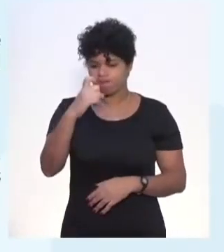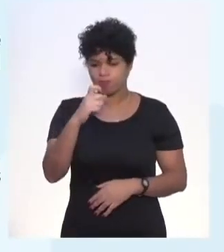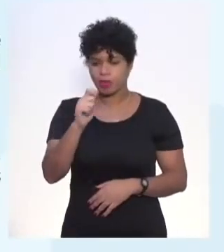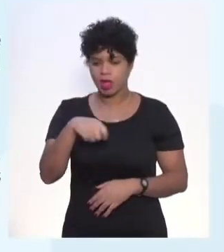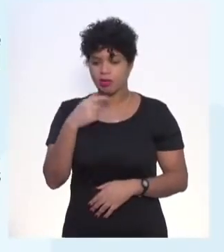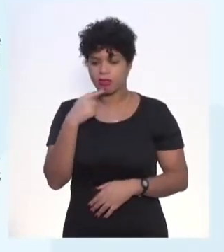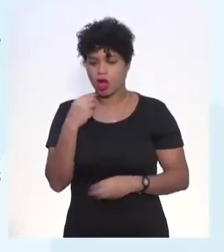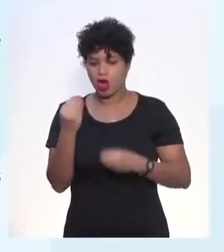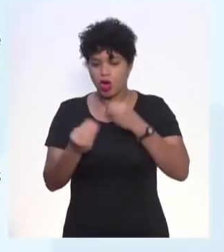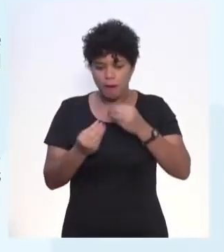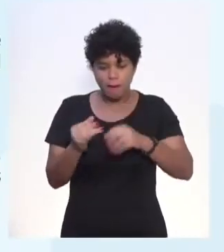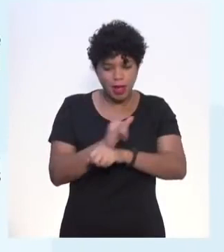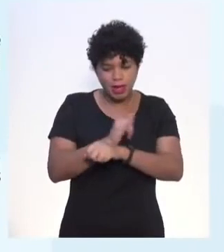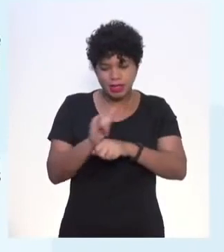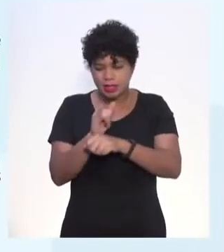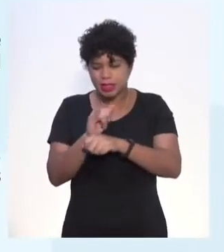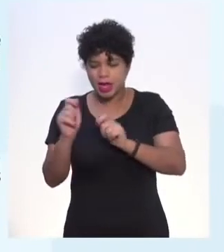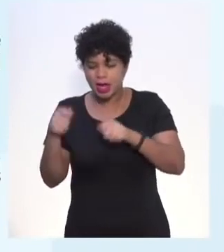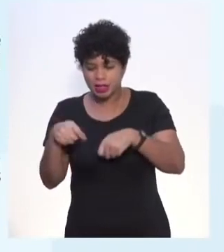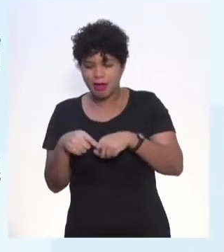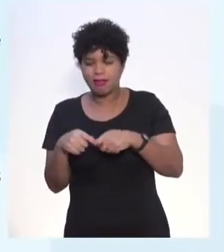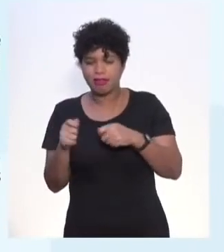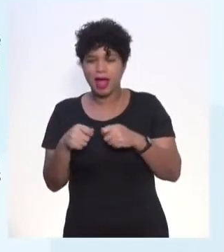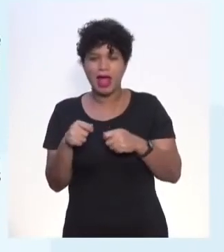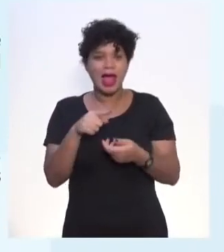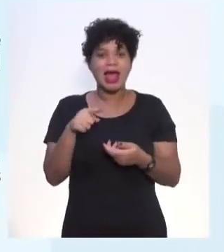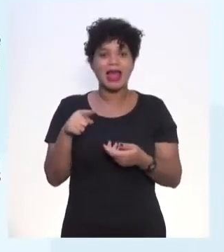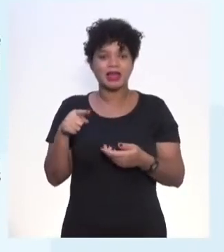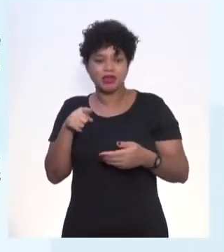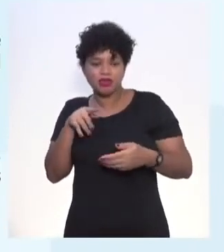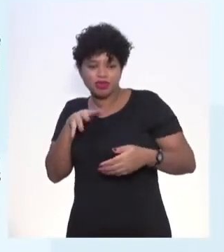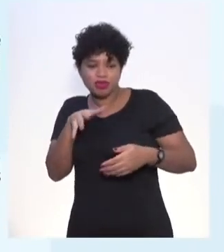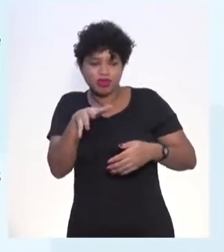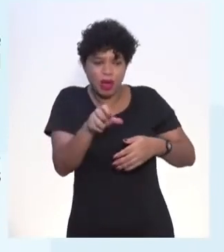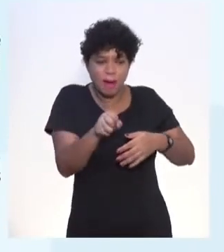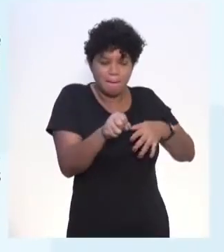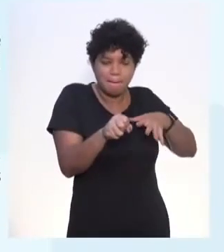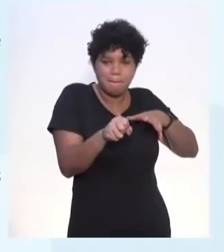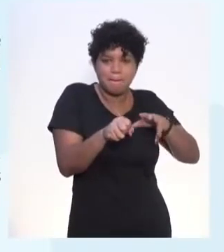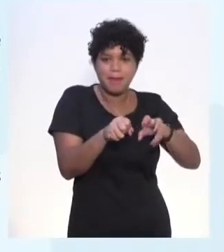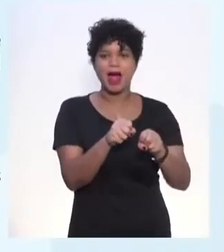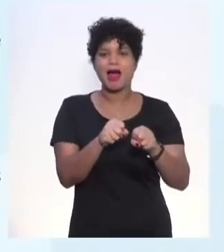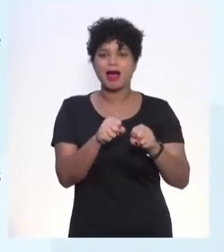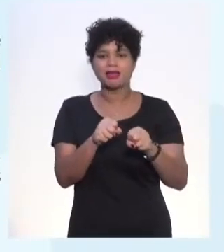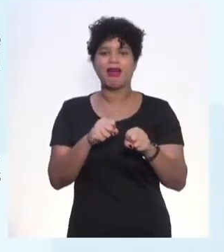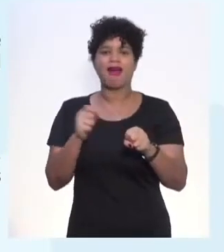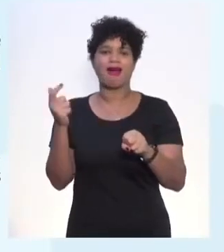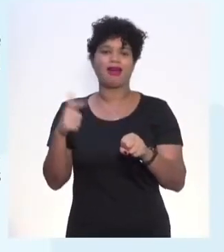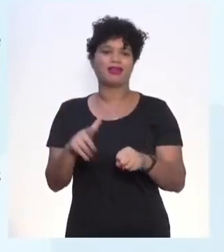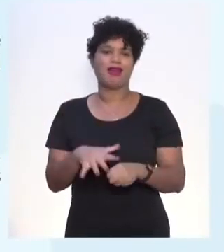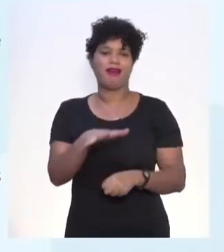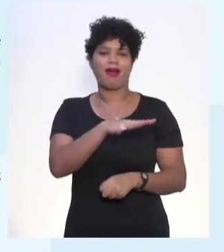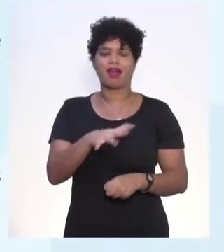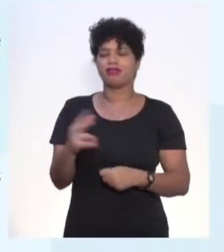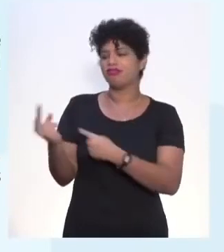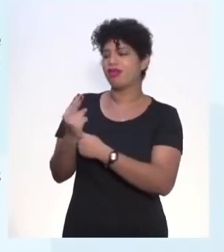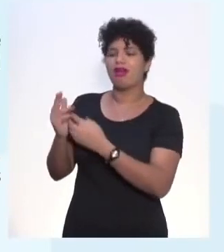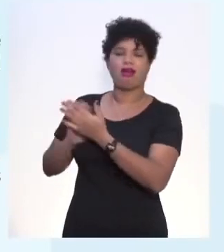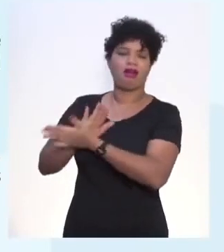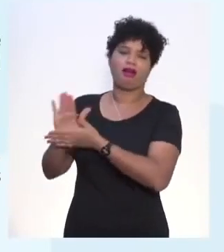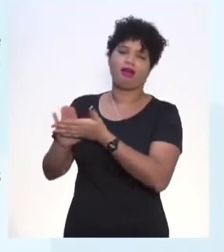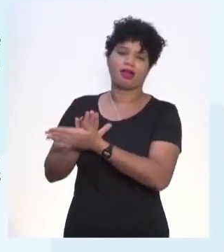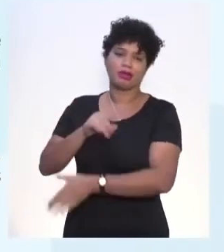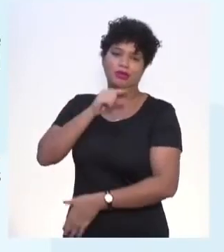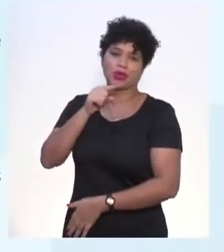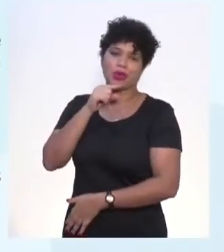utilizando a técnica da terra arrasada para dominar e impedir que estas regiões, né,